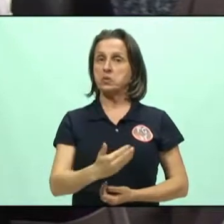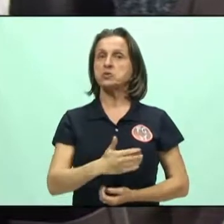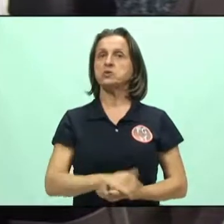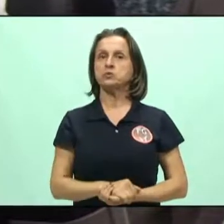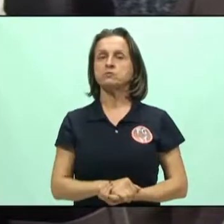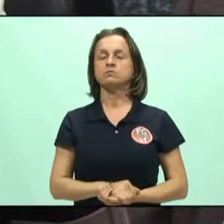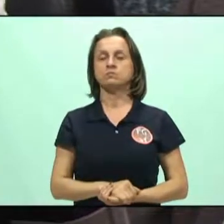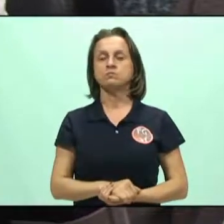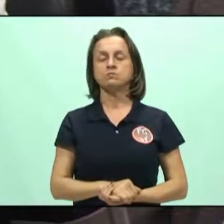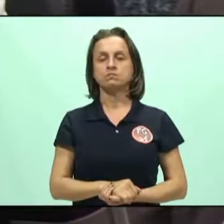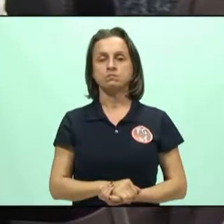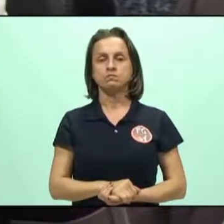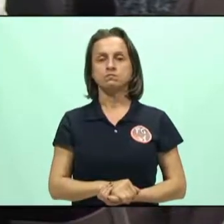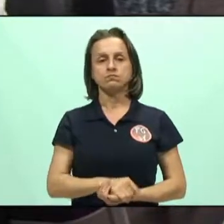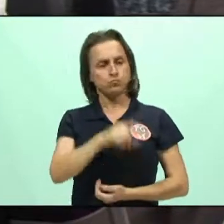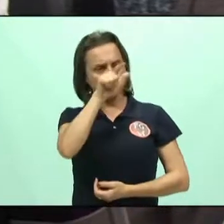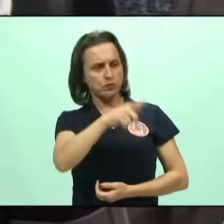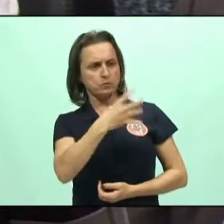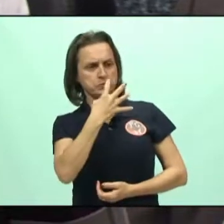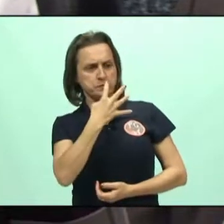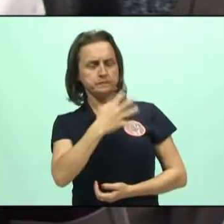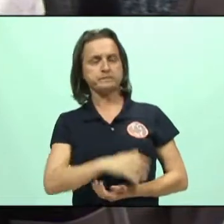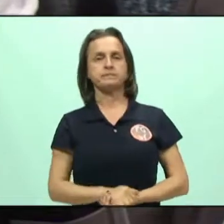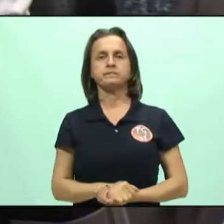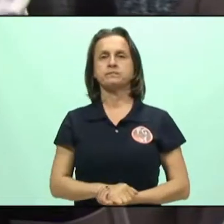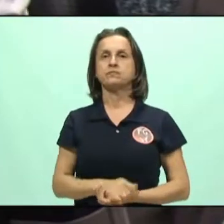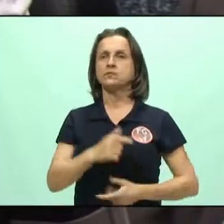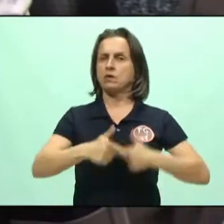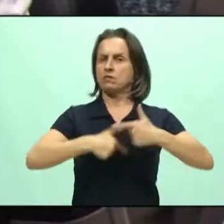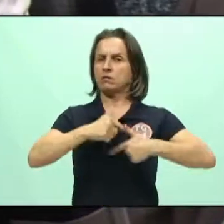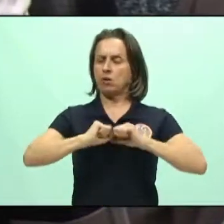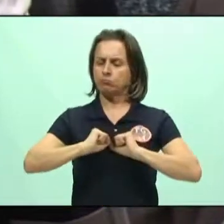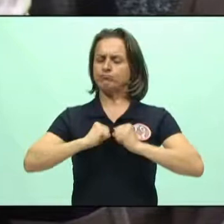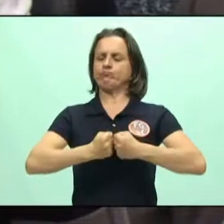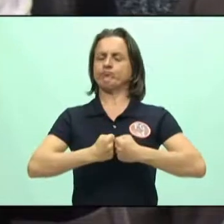é o trabalho do próprio vereador